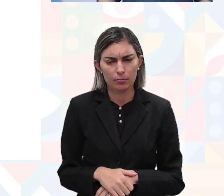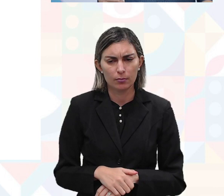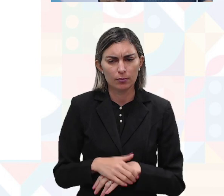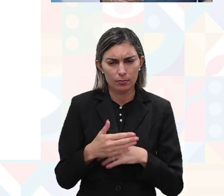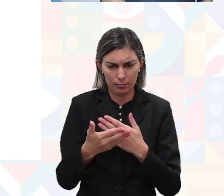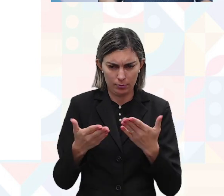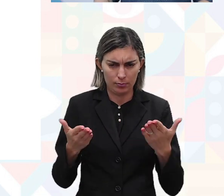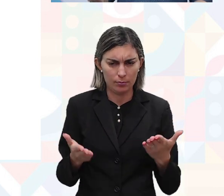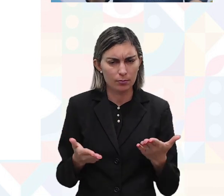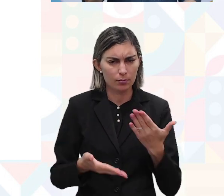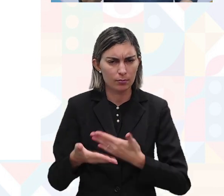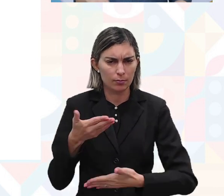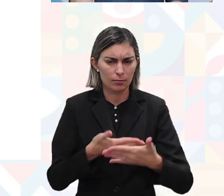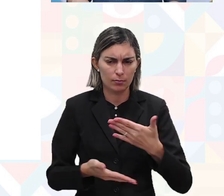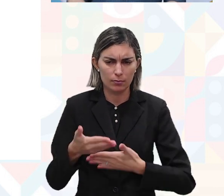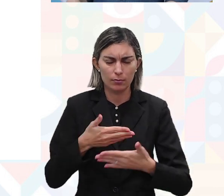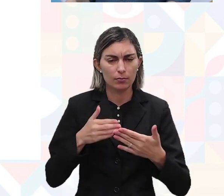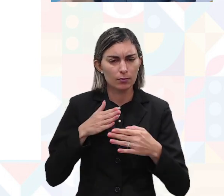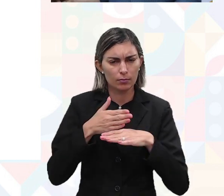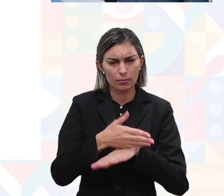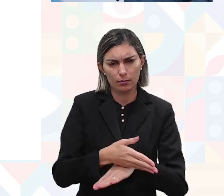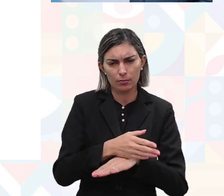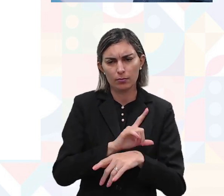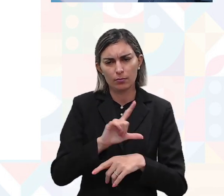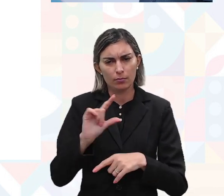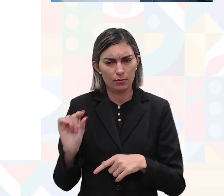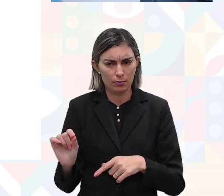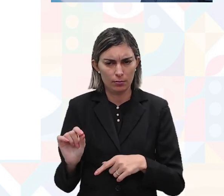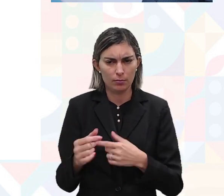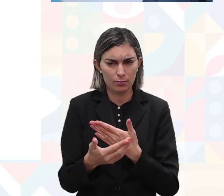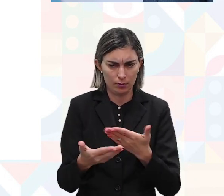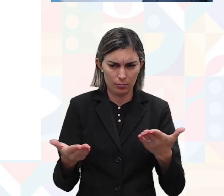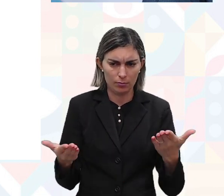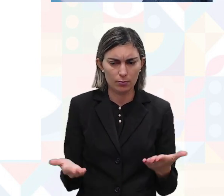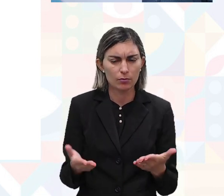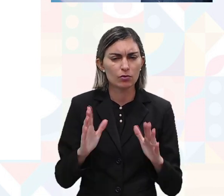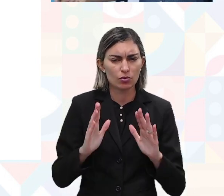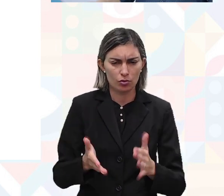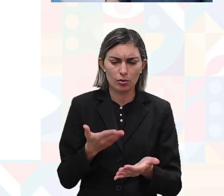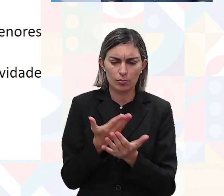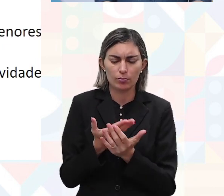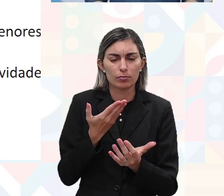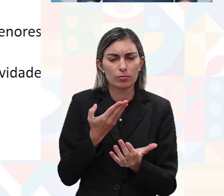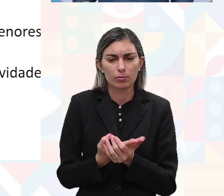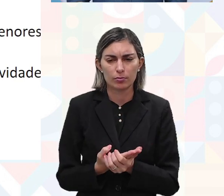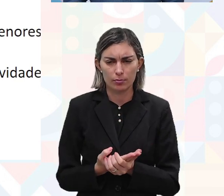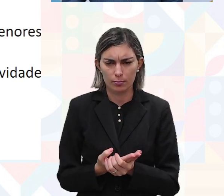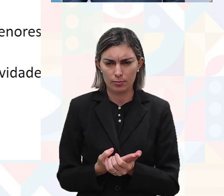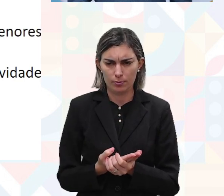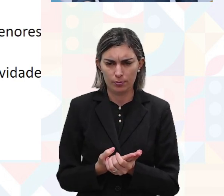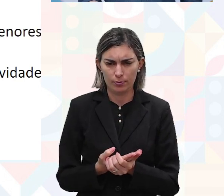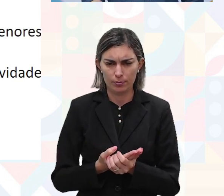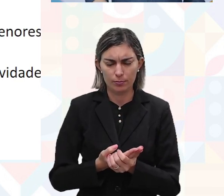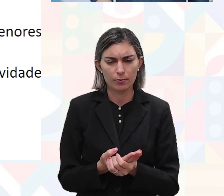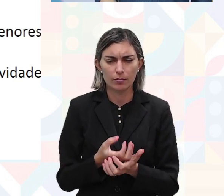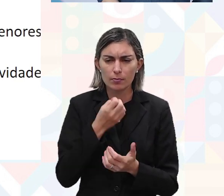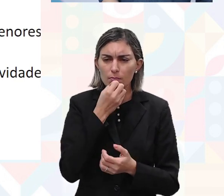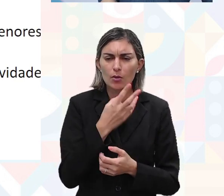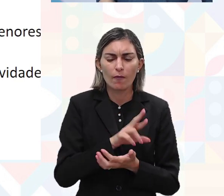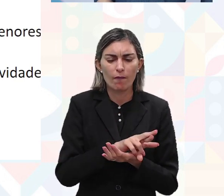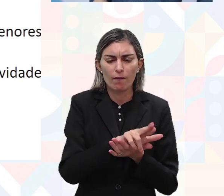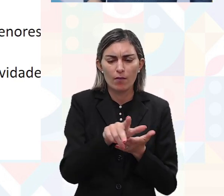Está aqui a relação direta entre saídas e entradas, inclusive isso já foi estudado. Bom,